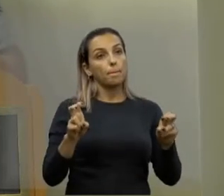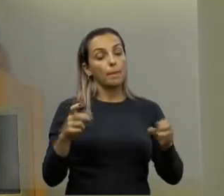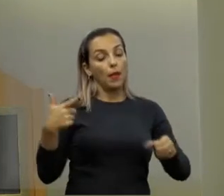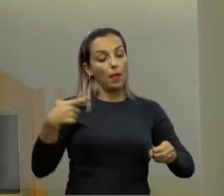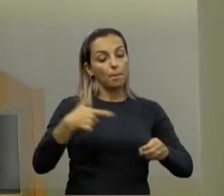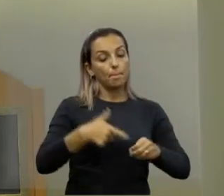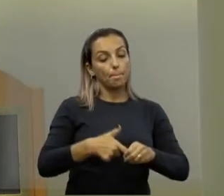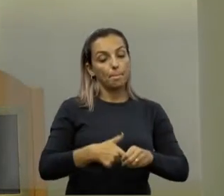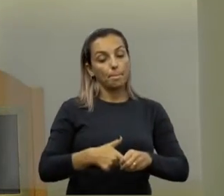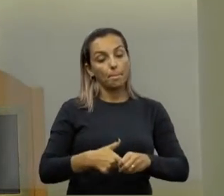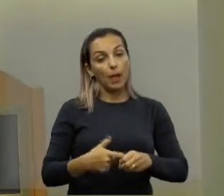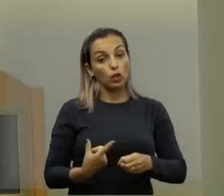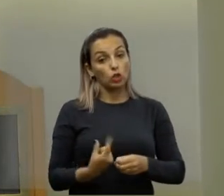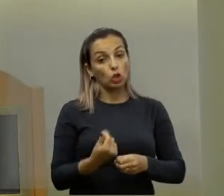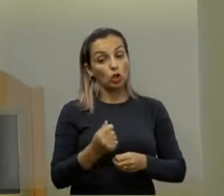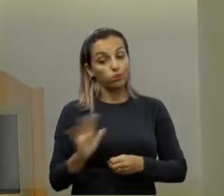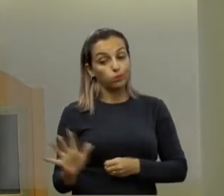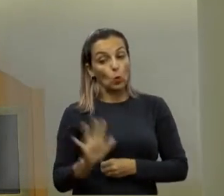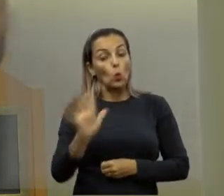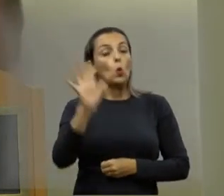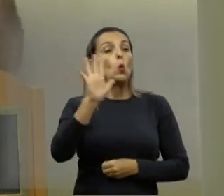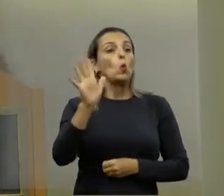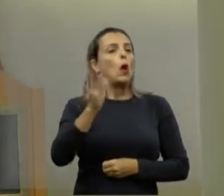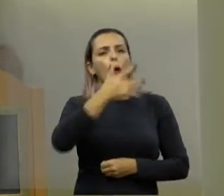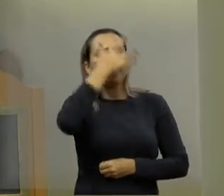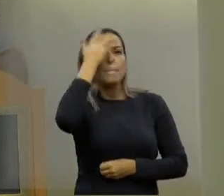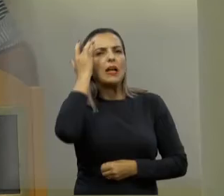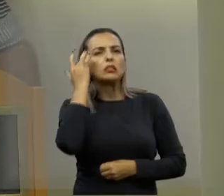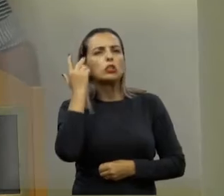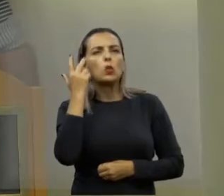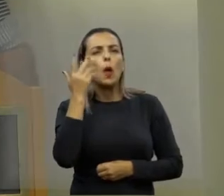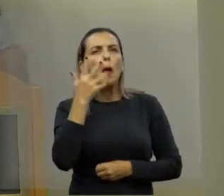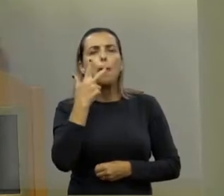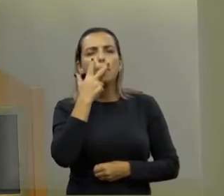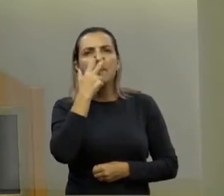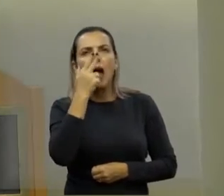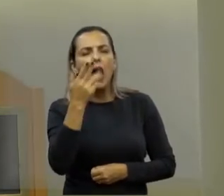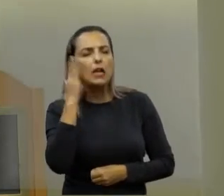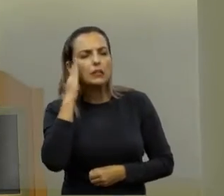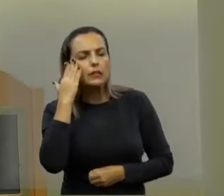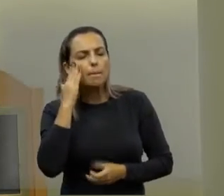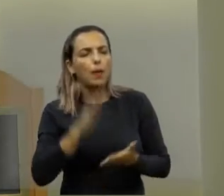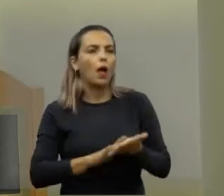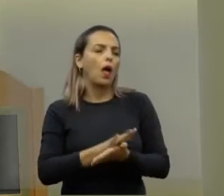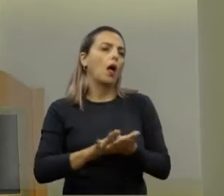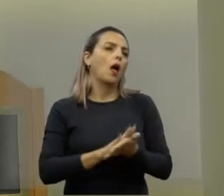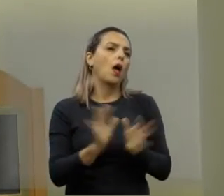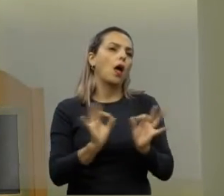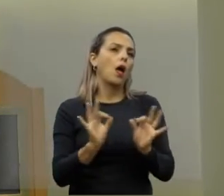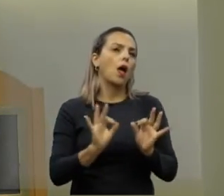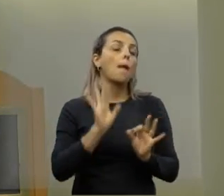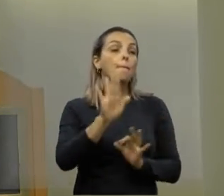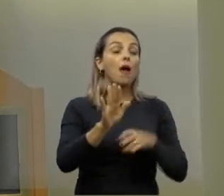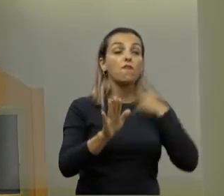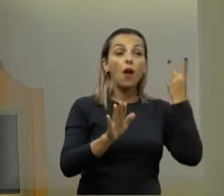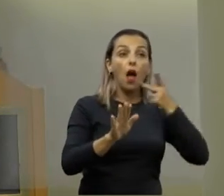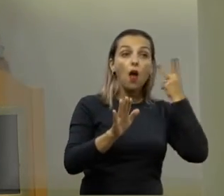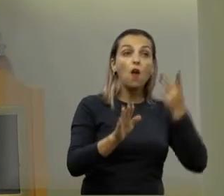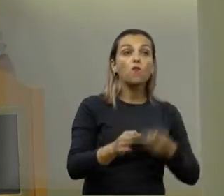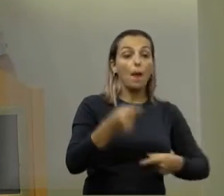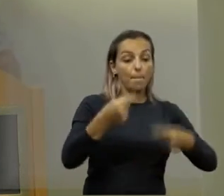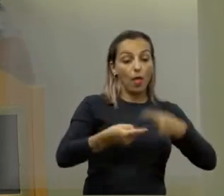preço dos combustíveis tem gente que finge não entender o que tá acontecendo mas há tempos a gente tem falado que essa política